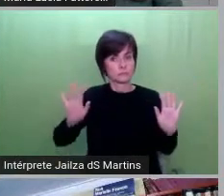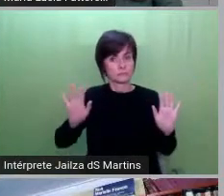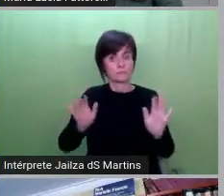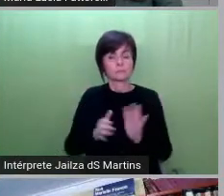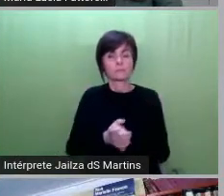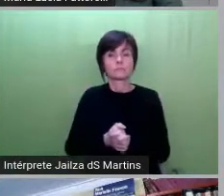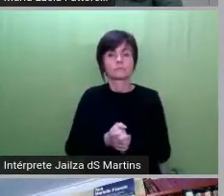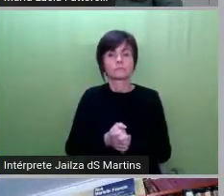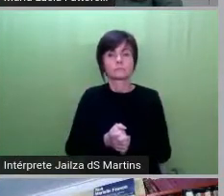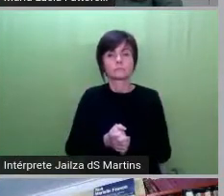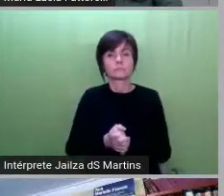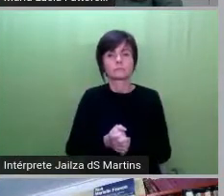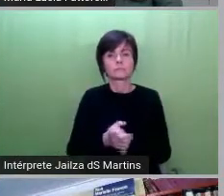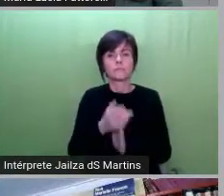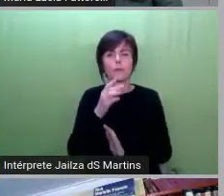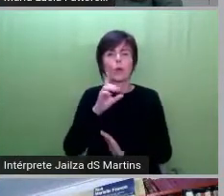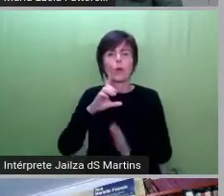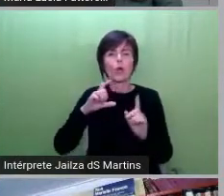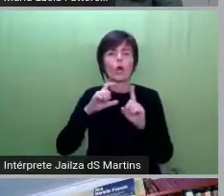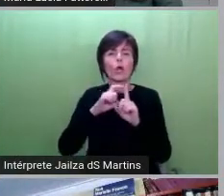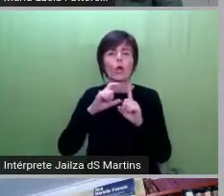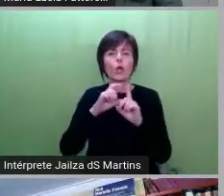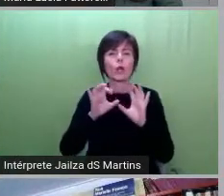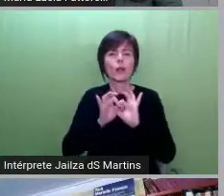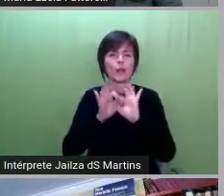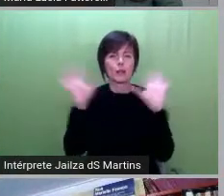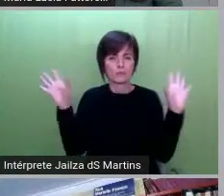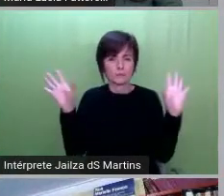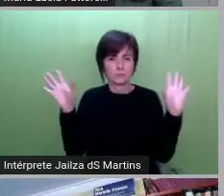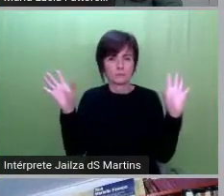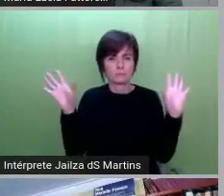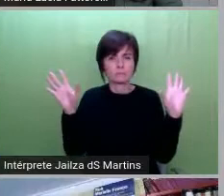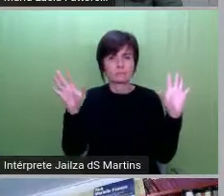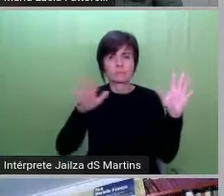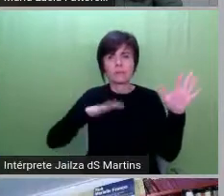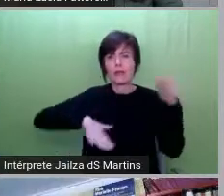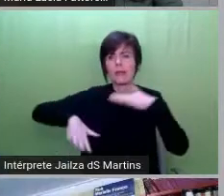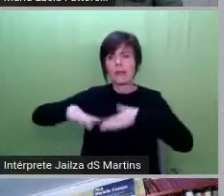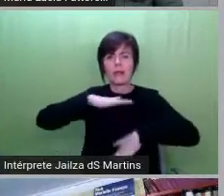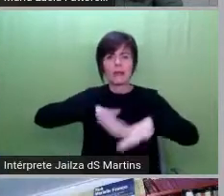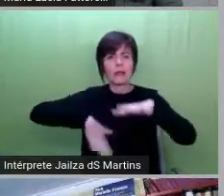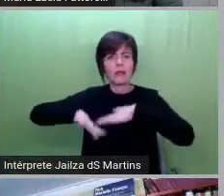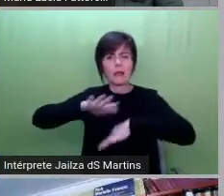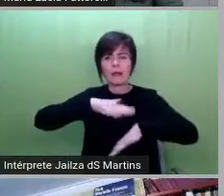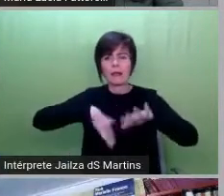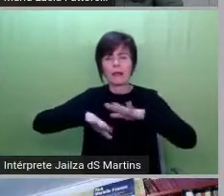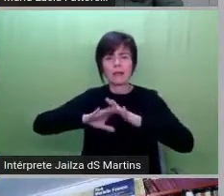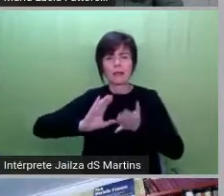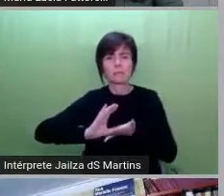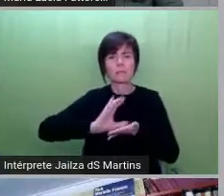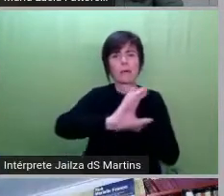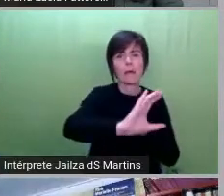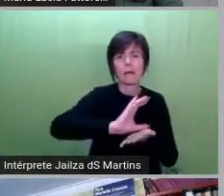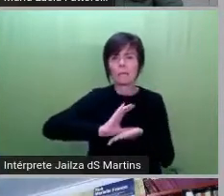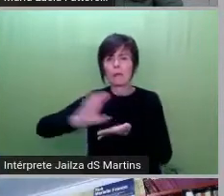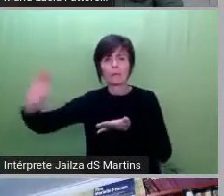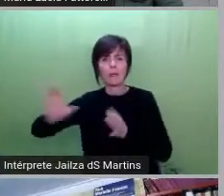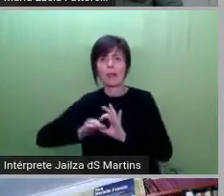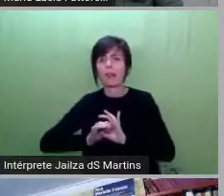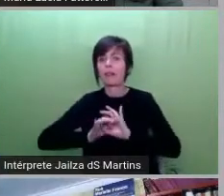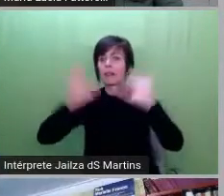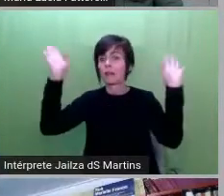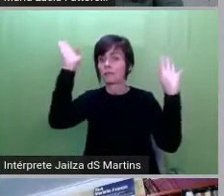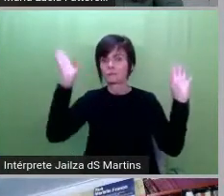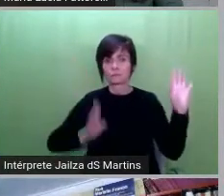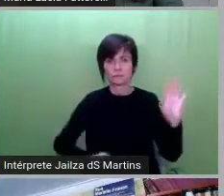O câmbio livre, como Matias disse, permite toda a movimentação de entrada e saída de dólares e